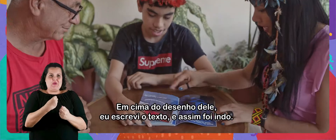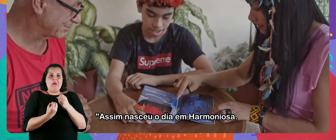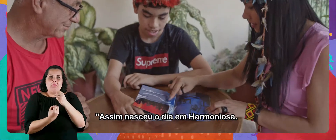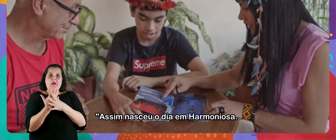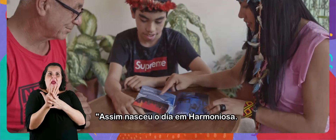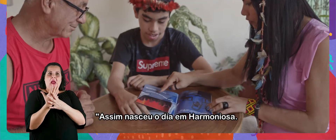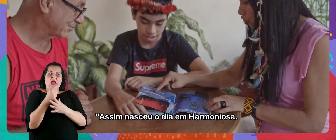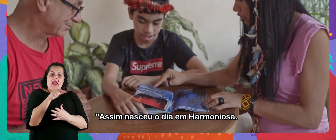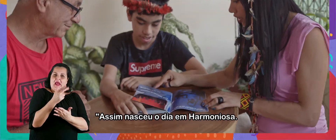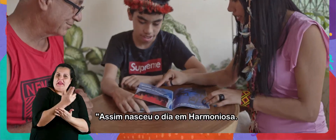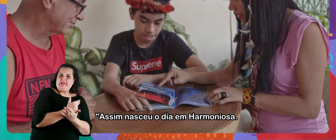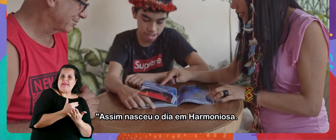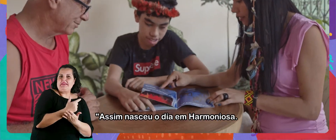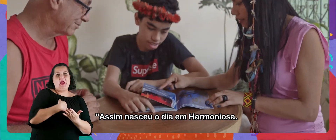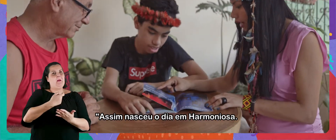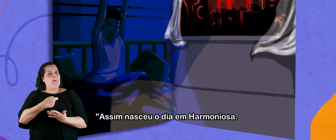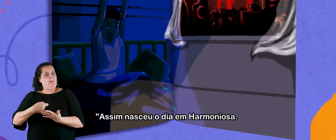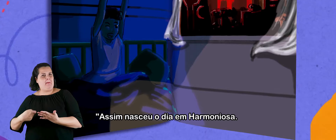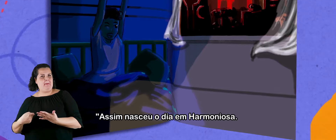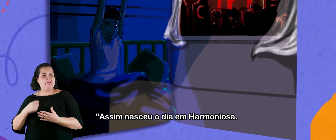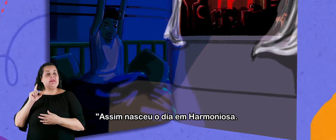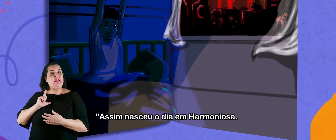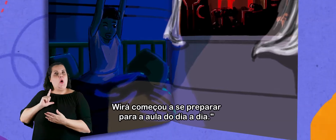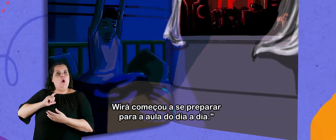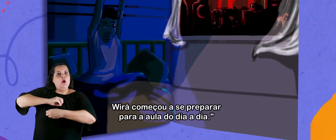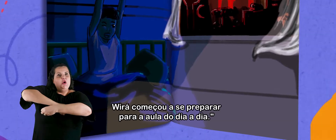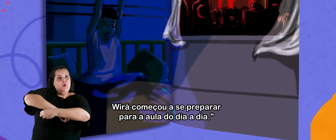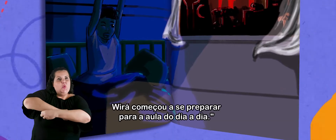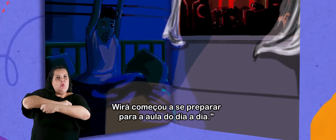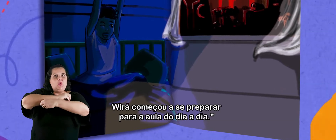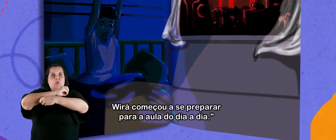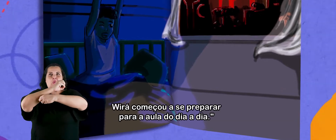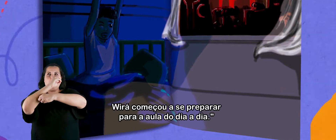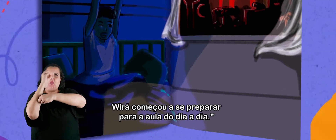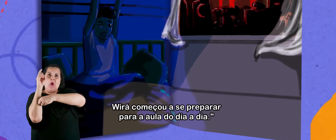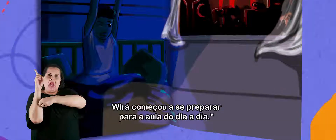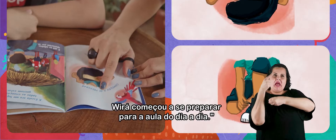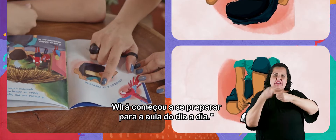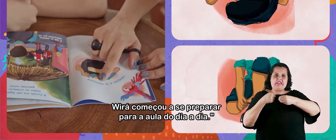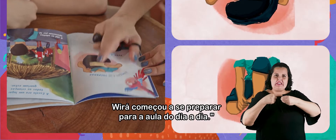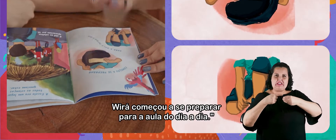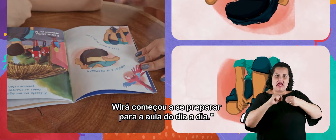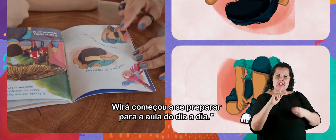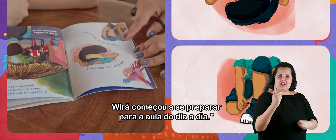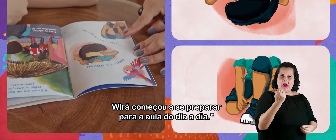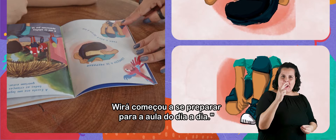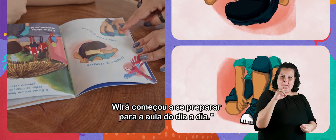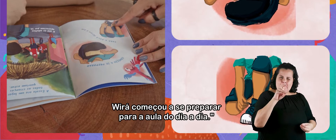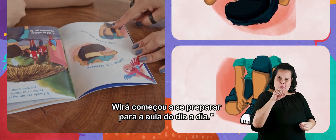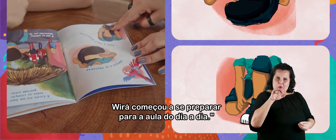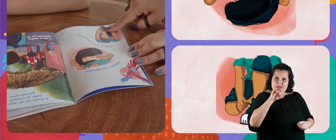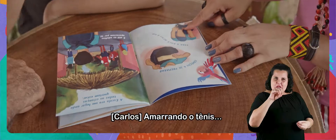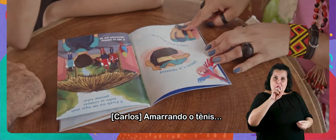indo. Assim nascia o dia em Harmoniosa. O Irá começou a se preparar para a aula do dia